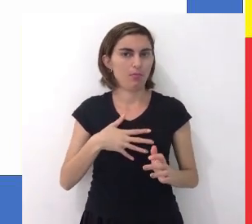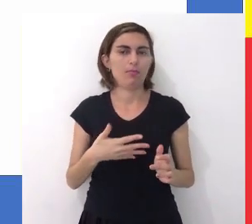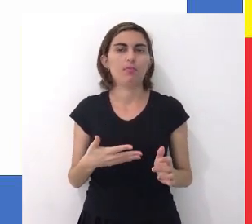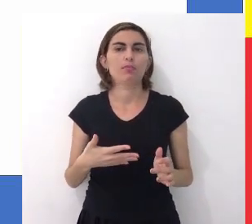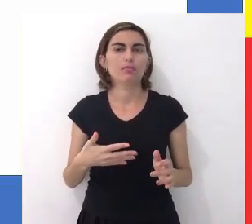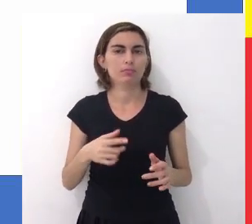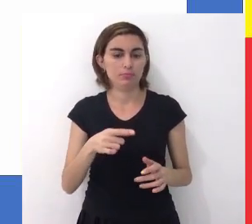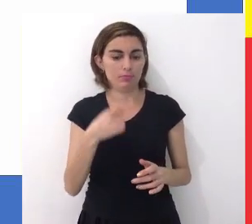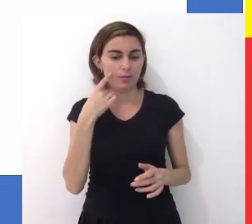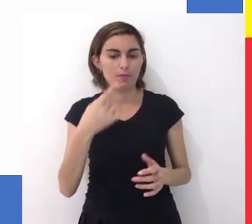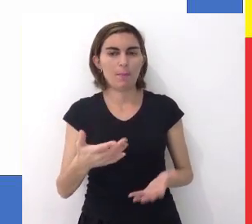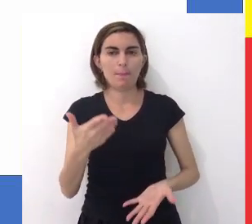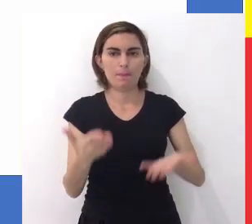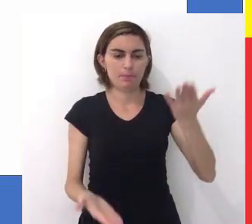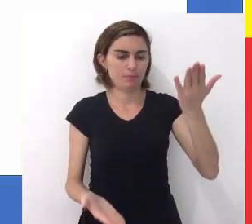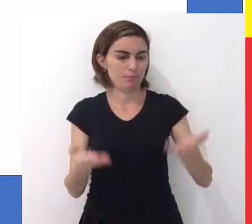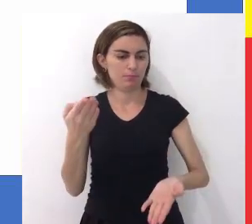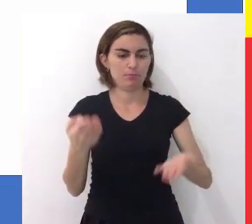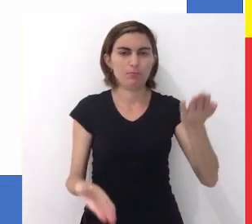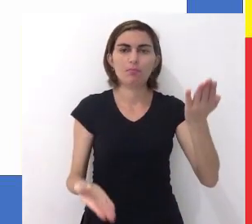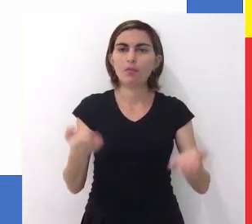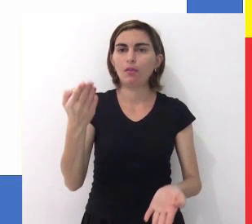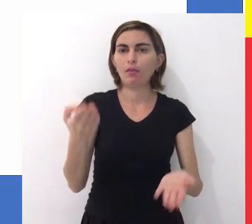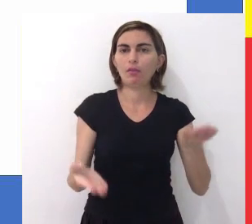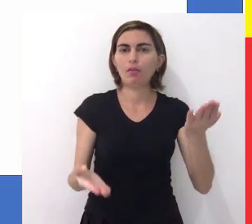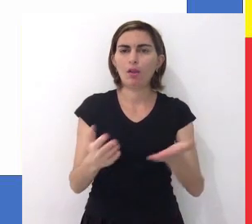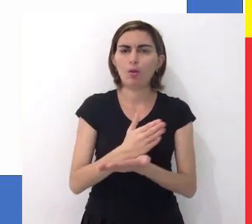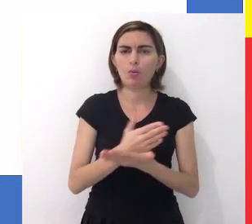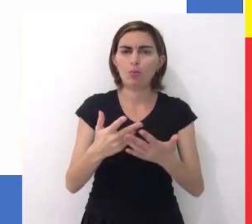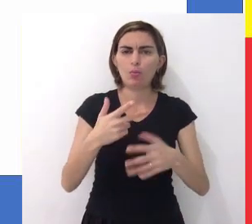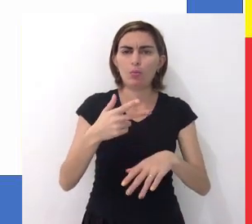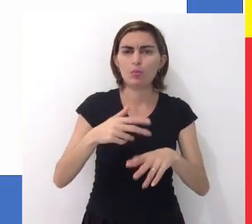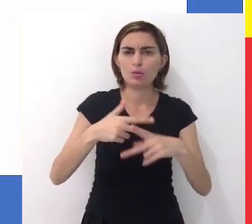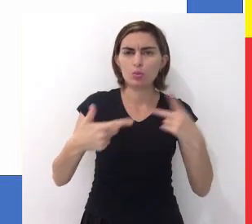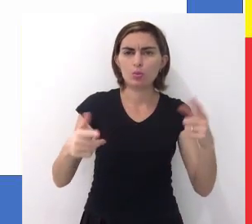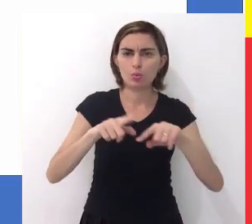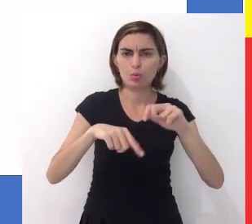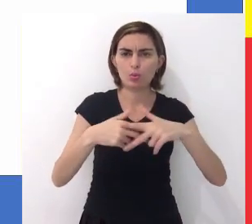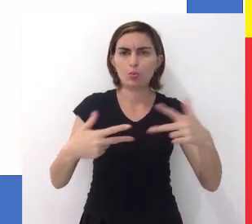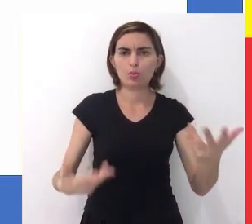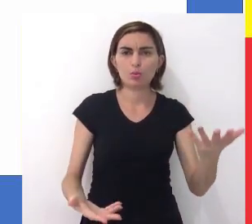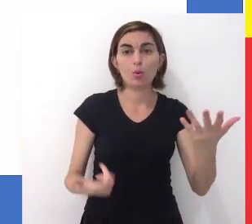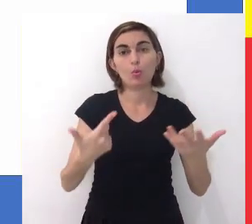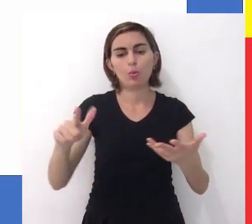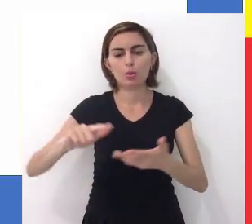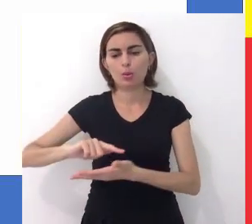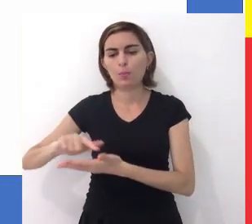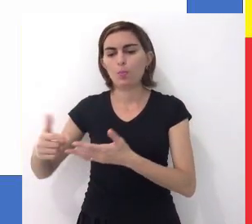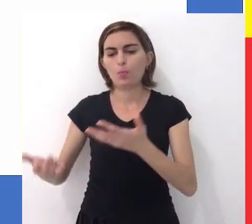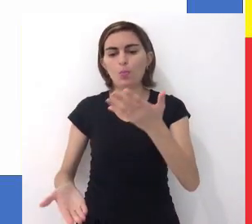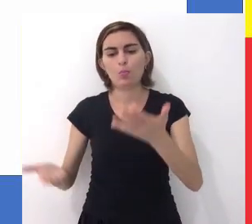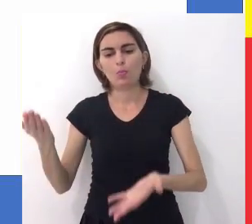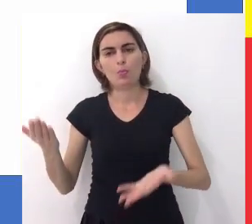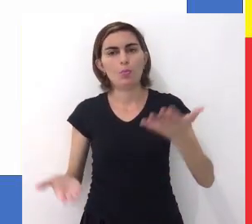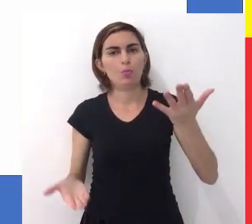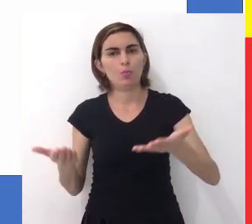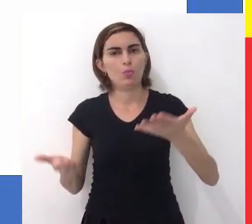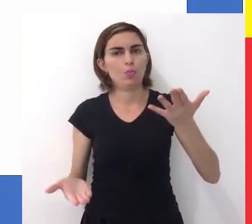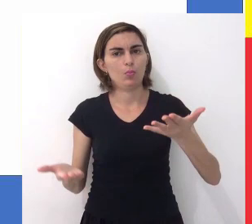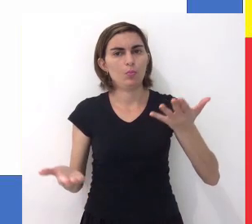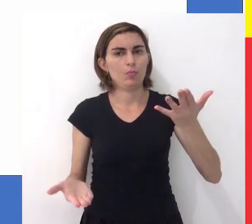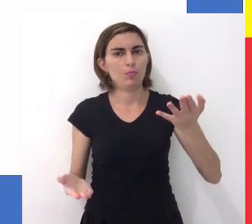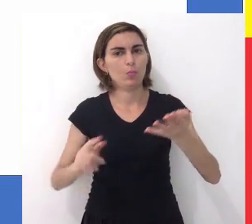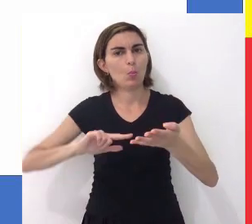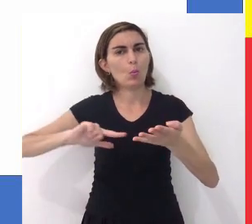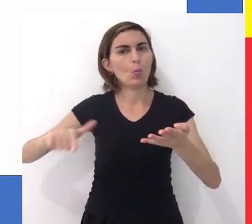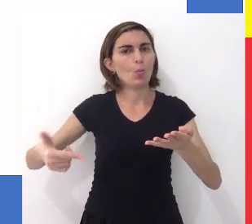aí, tá? Uma balança, né? Com algumas mercadorias e uma outra balança, que a imagem é um pouco cortada, mas é uma balança que